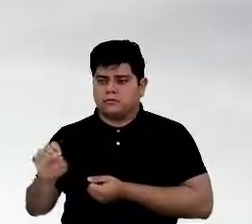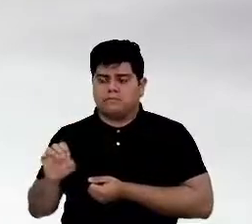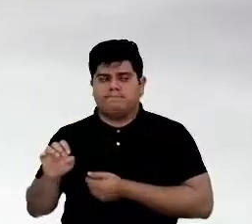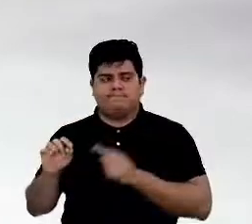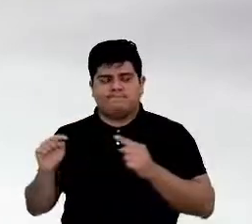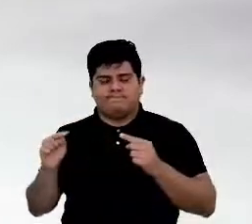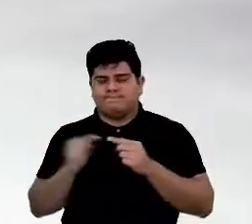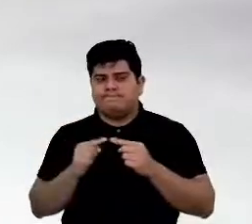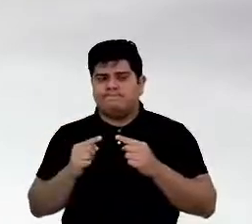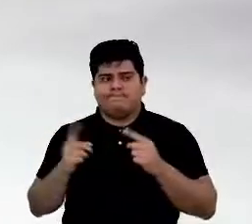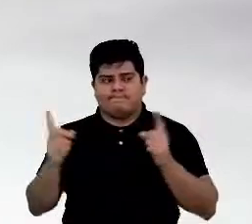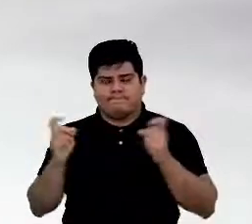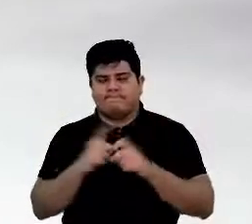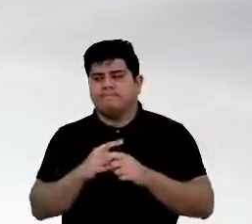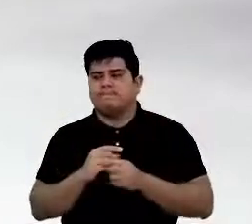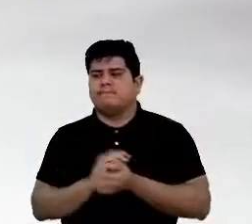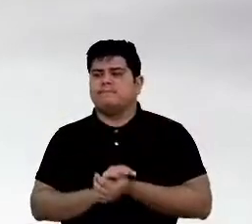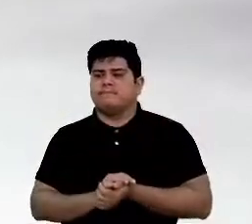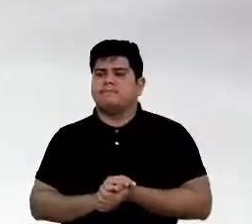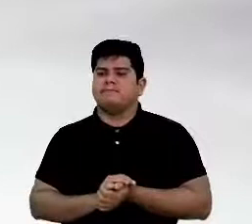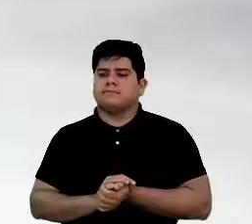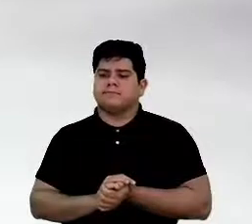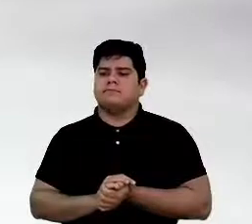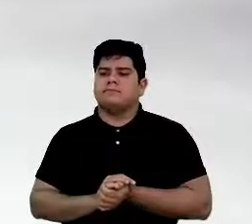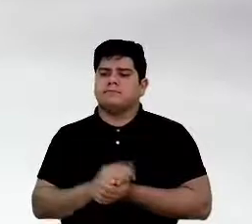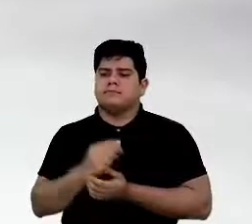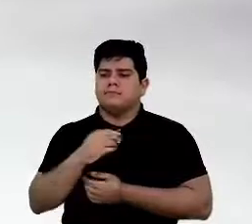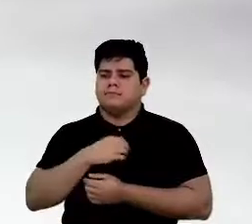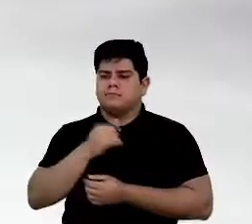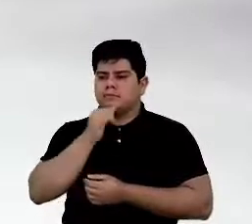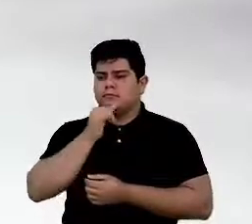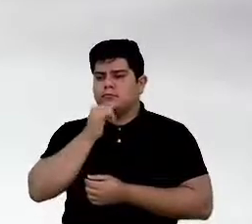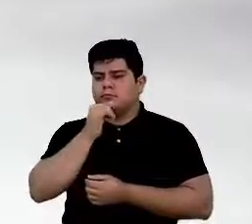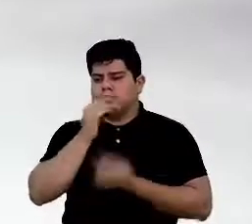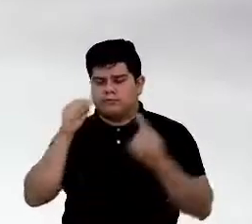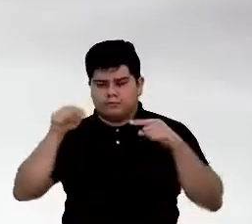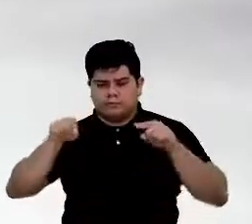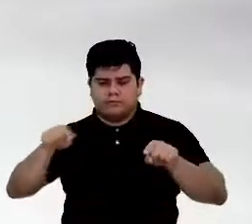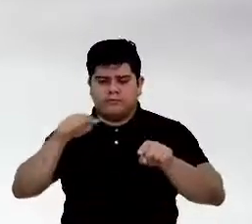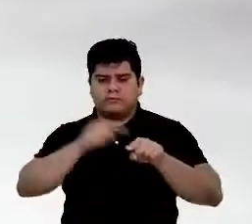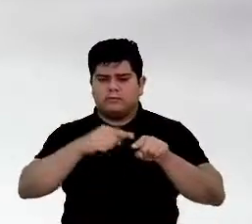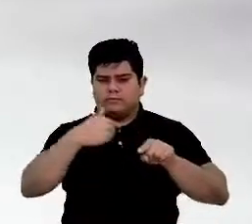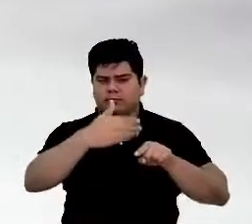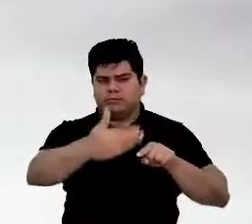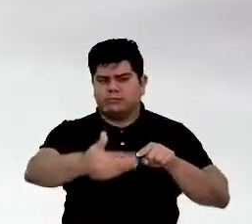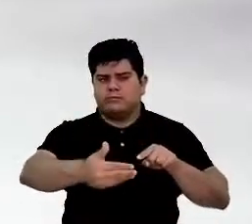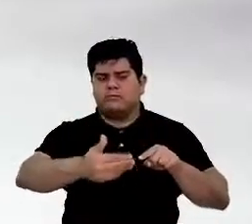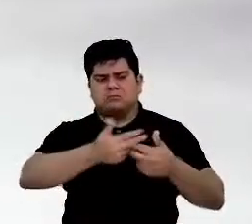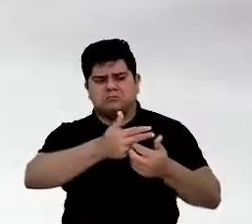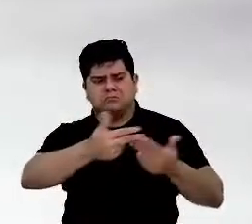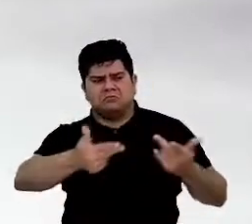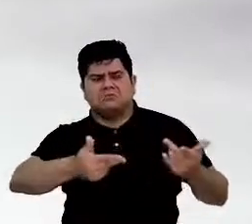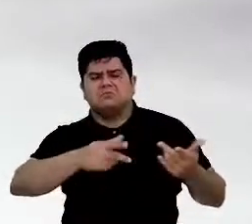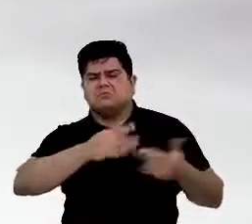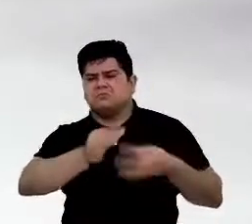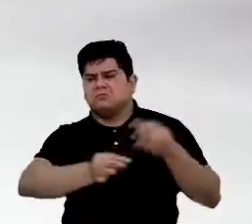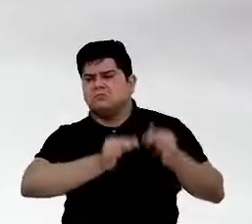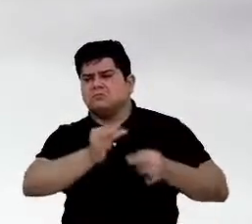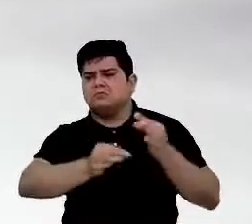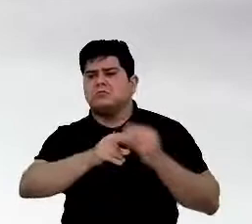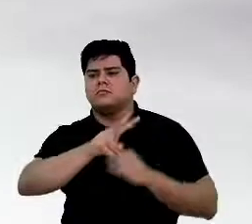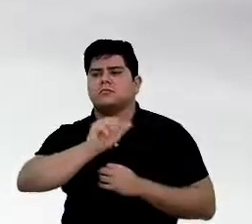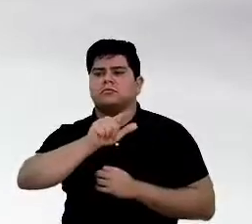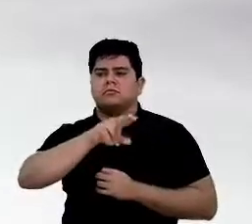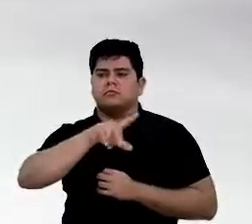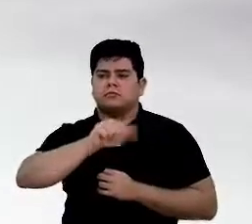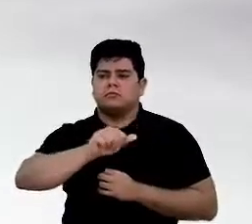que a gente vai precisar. Enquanto a gente vai ver paralelamente o avanço dos dispositivos para tratamento da válvula mitral